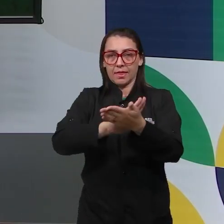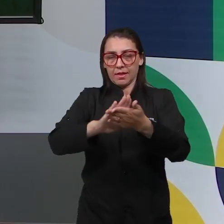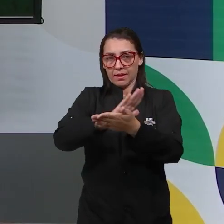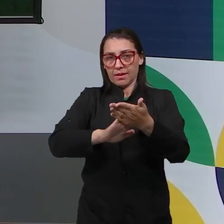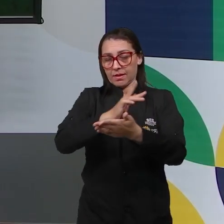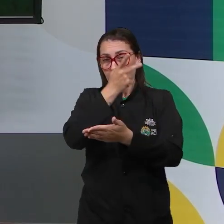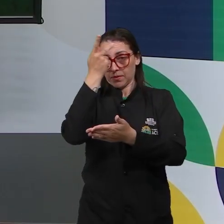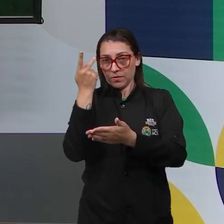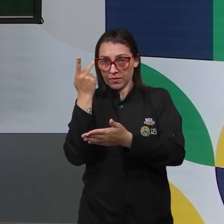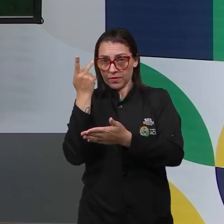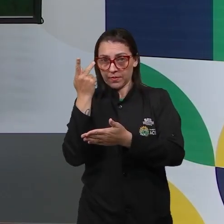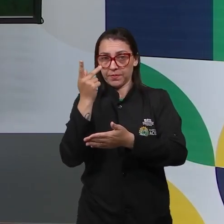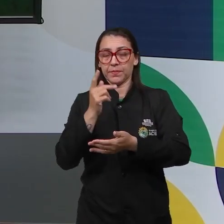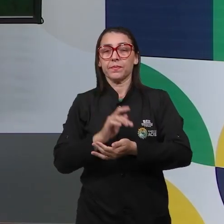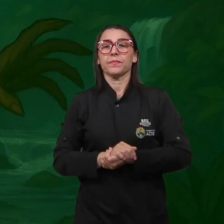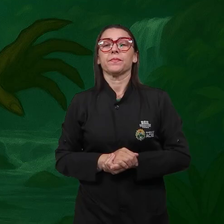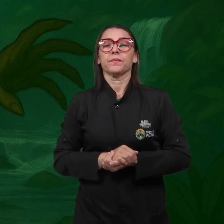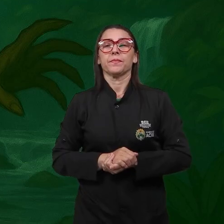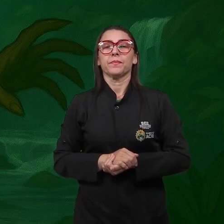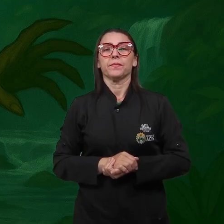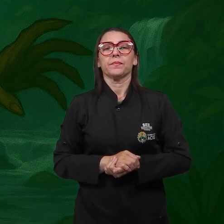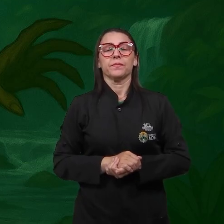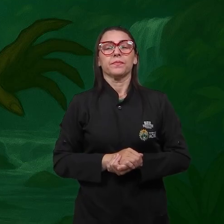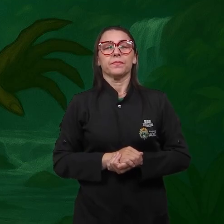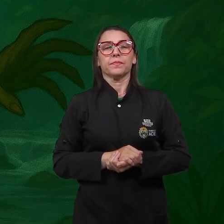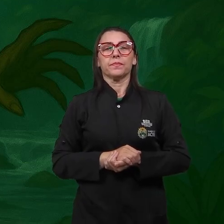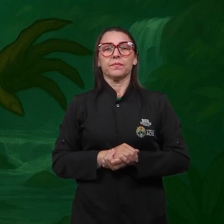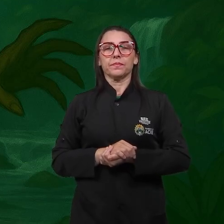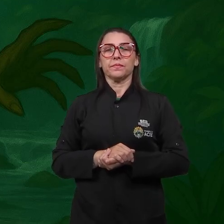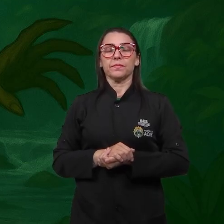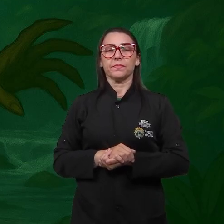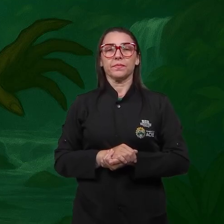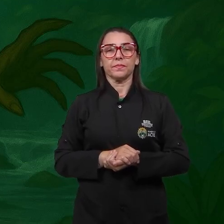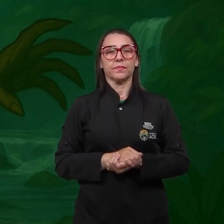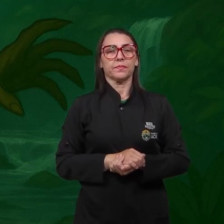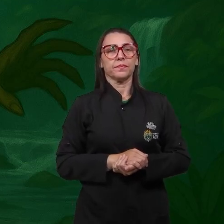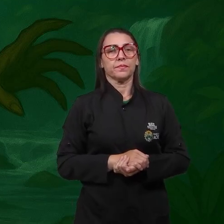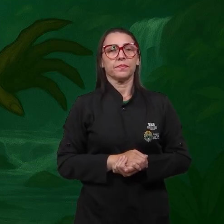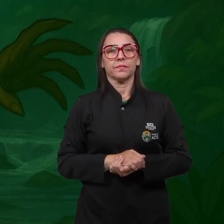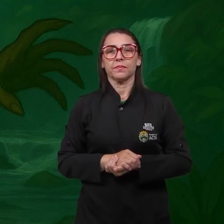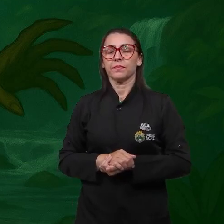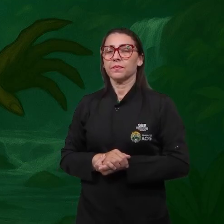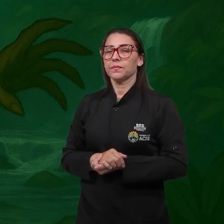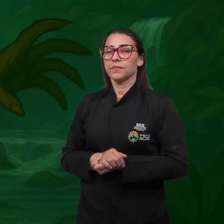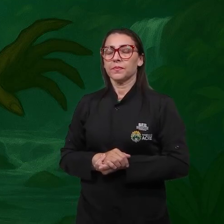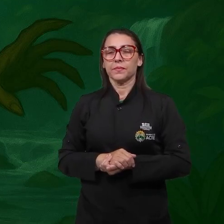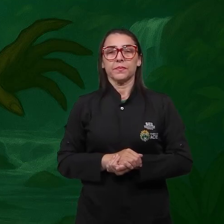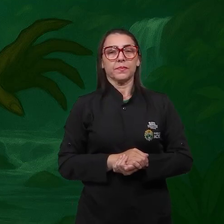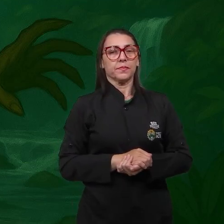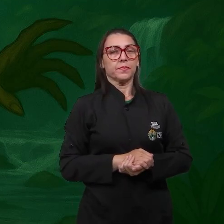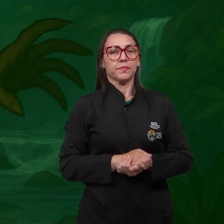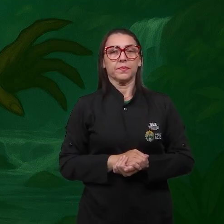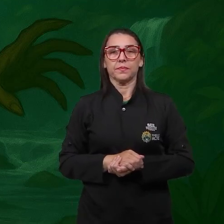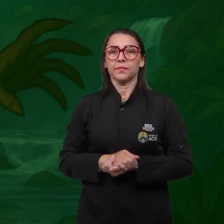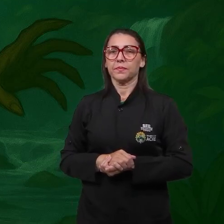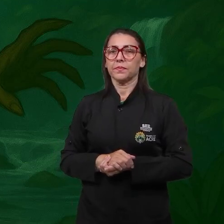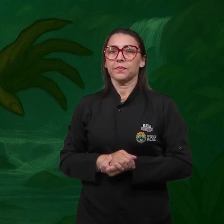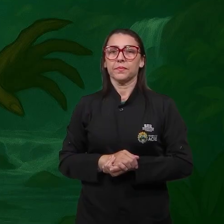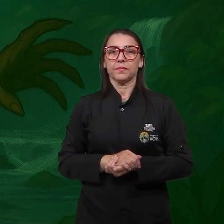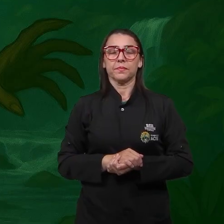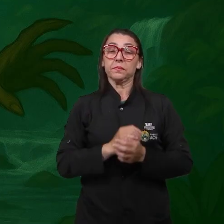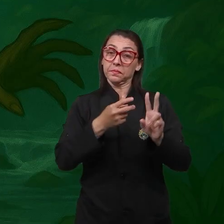dessas pessoas. Dando continuidade, slide na tela. Então aí, disse que ela é dentro dos